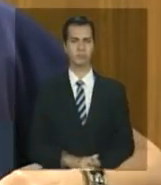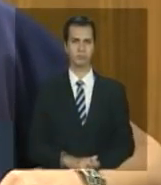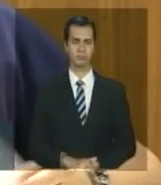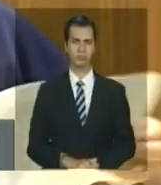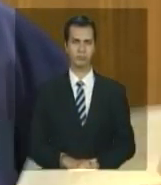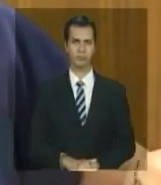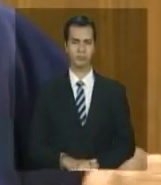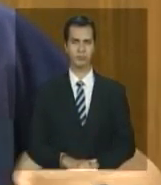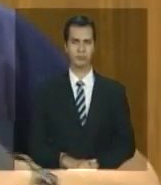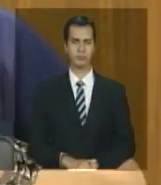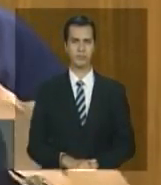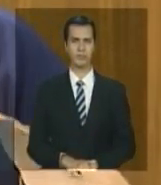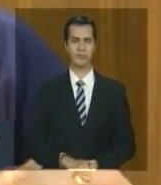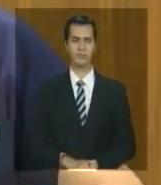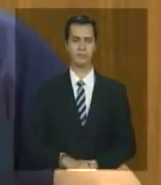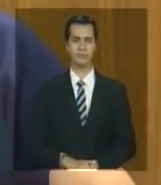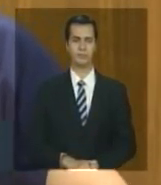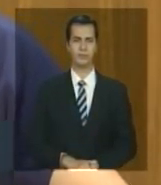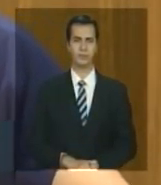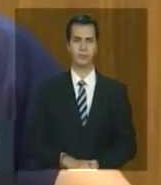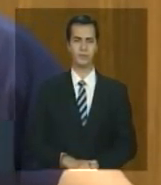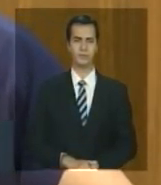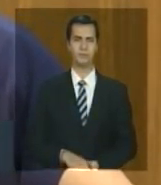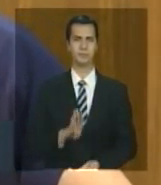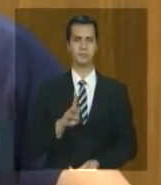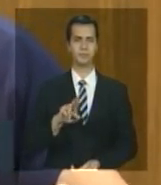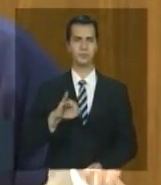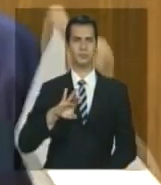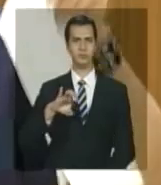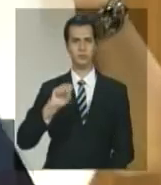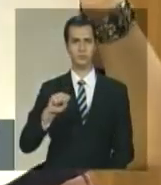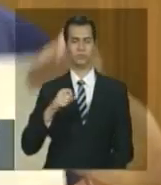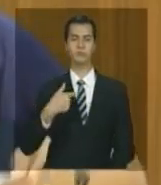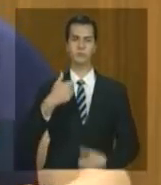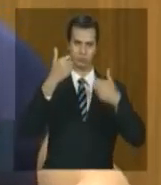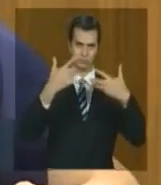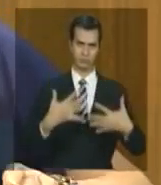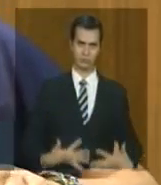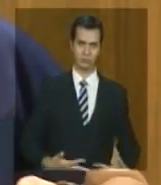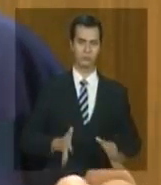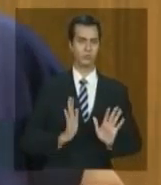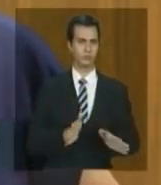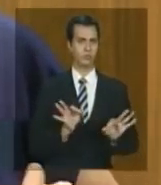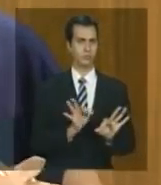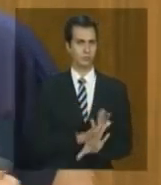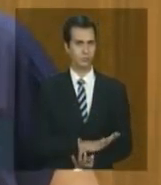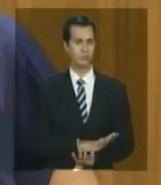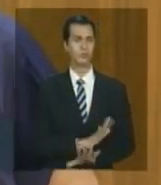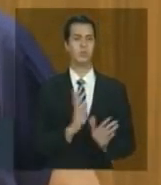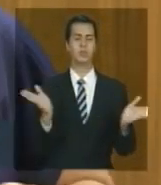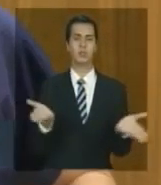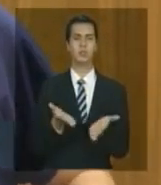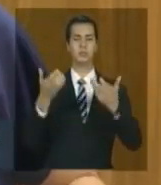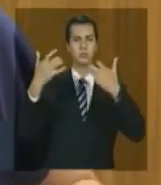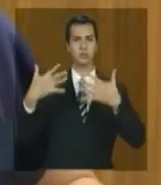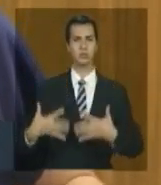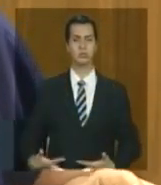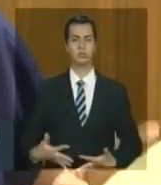Sobre o BRICS, eu acho que deixo essas observações iniciais e passaria a abordar, portanto, agora já